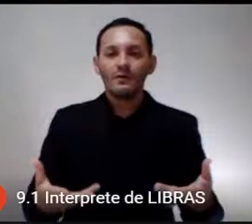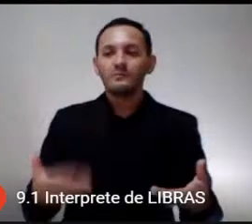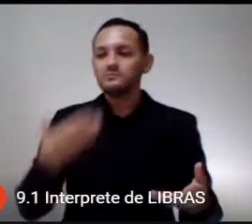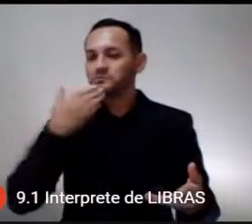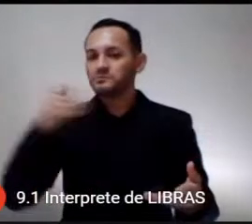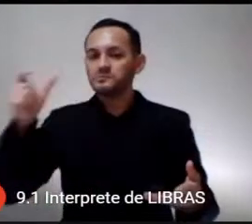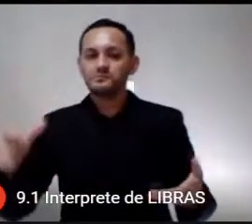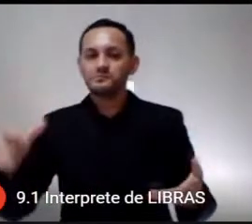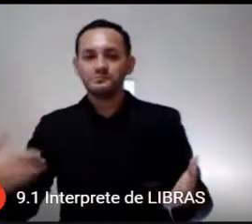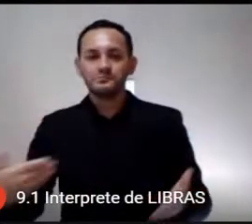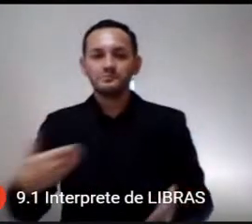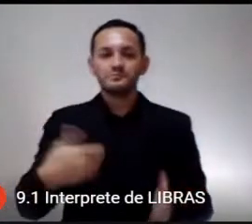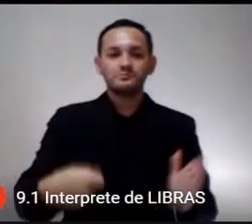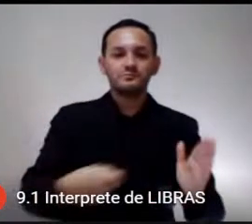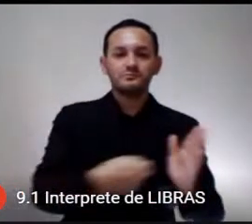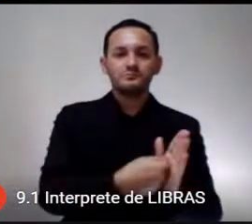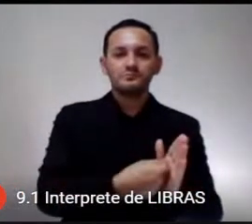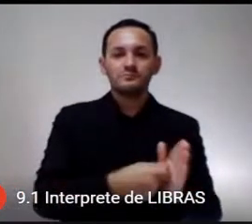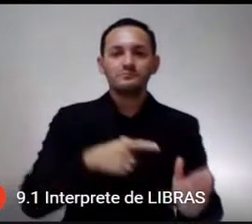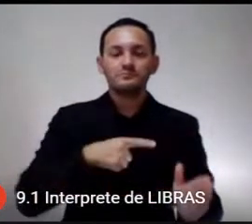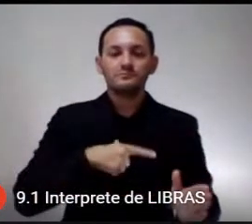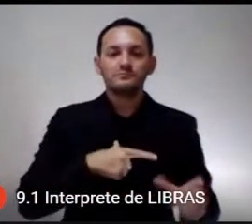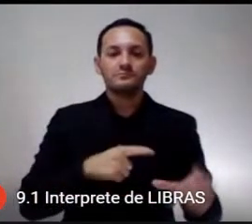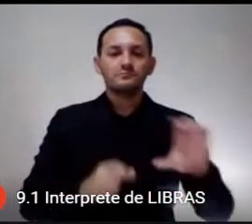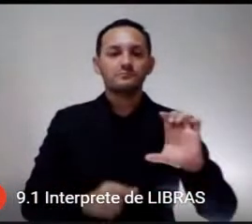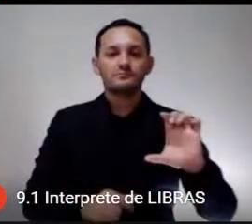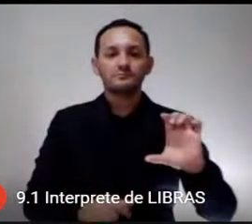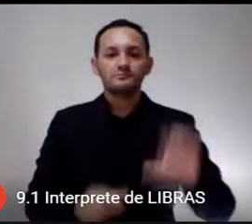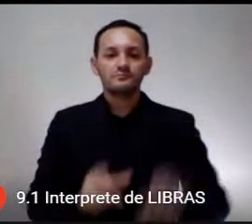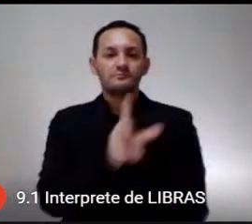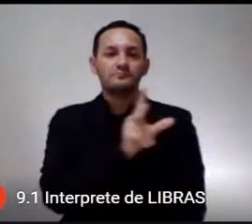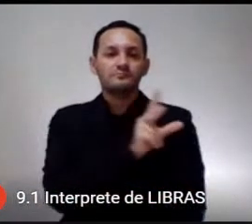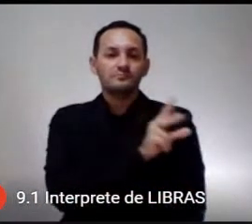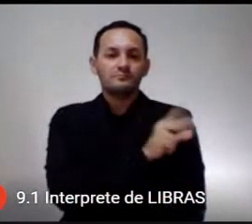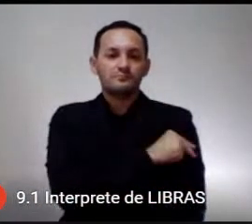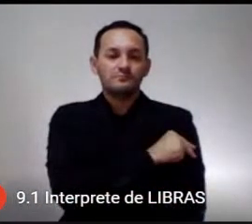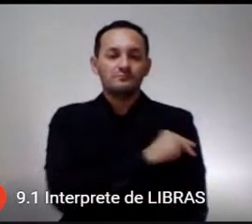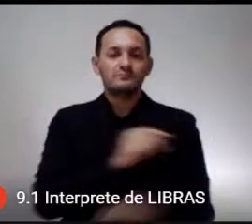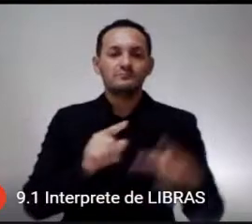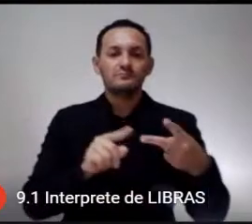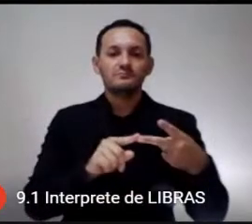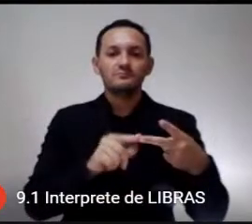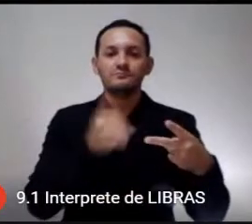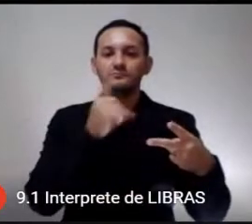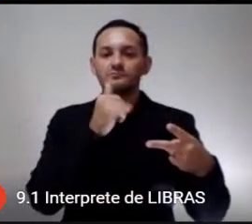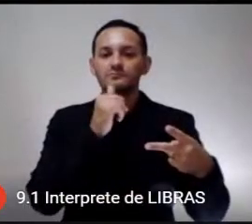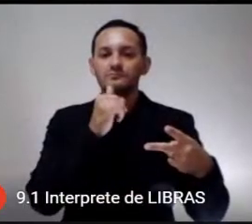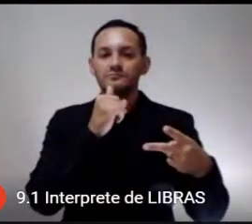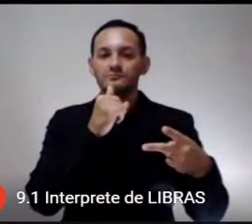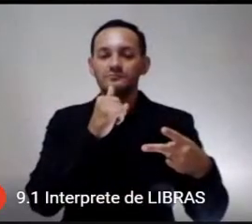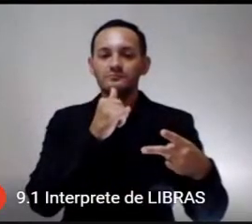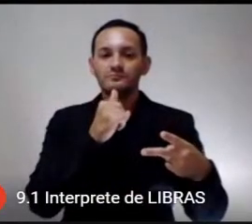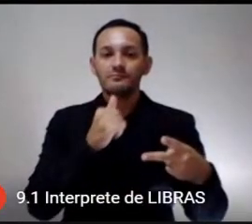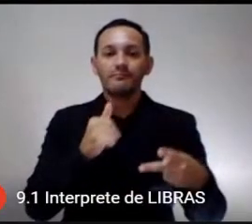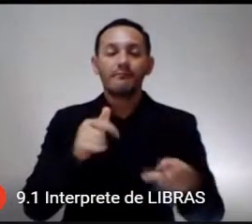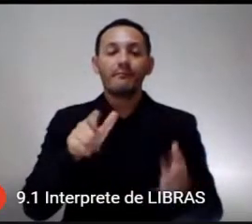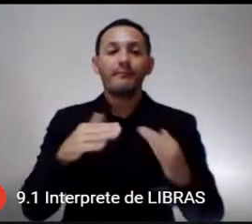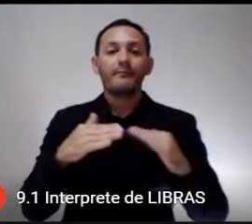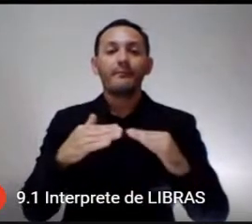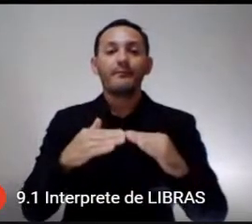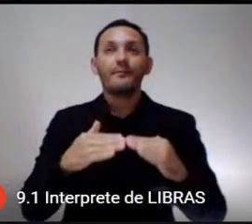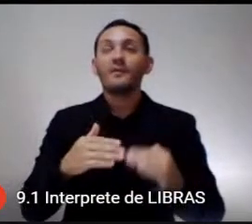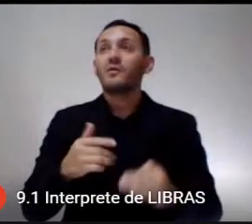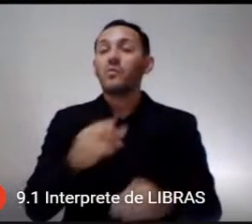aqui juntou cartão de vacinação e conta de luz em nome de terceiro, que não tem